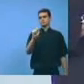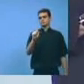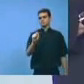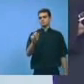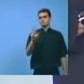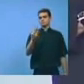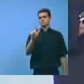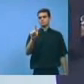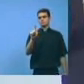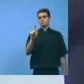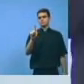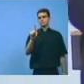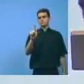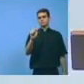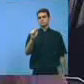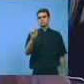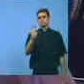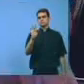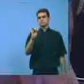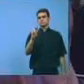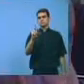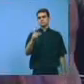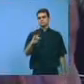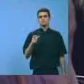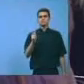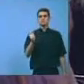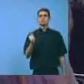sair. É prender o rabo.